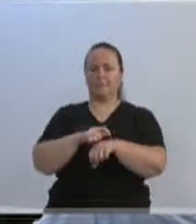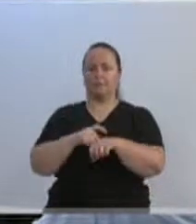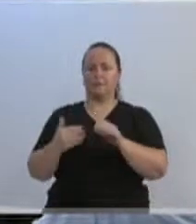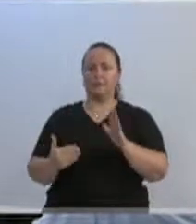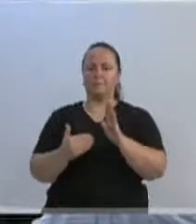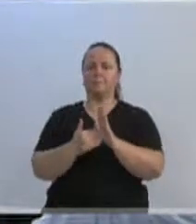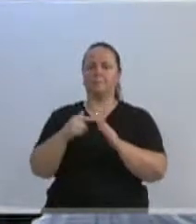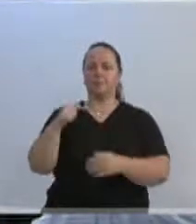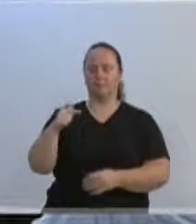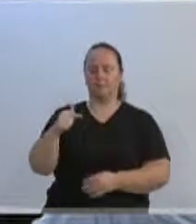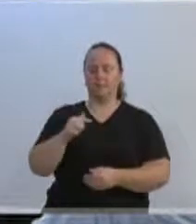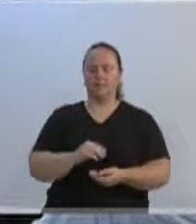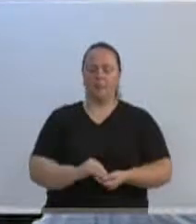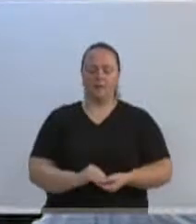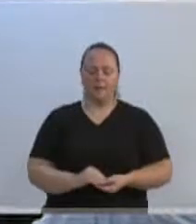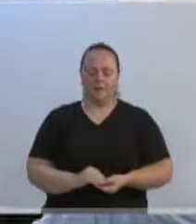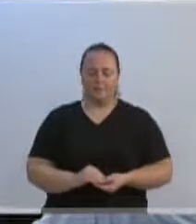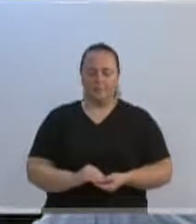minutos